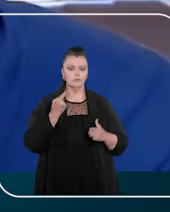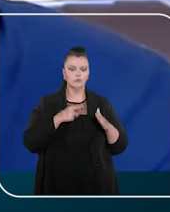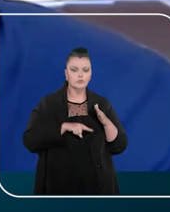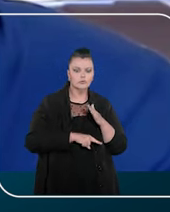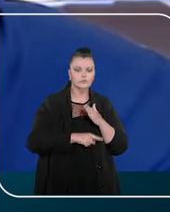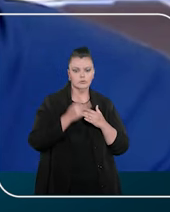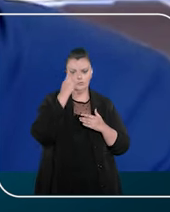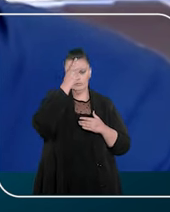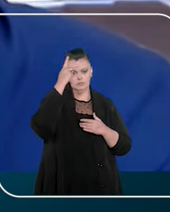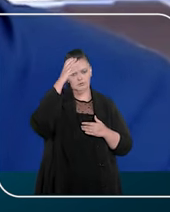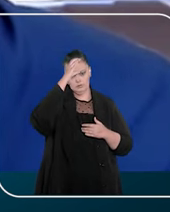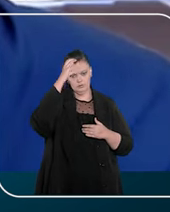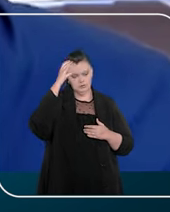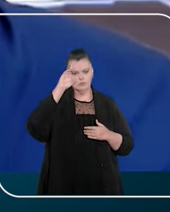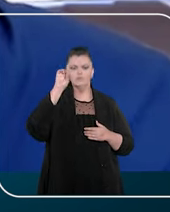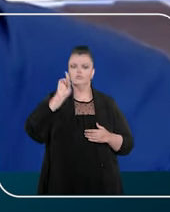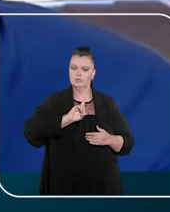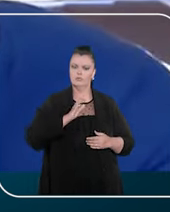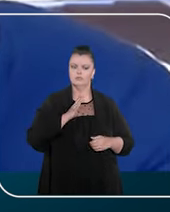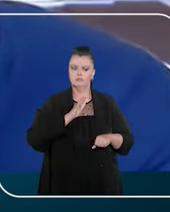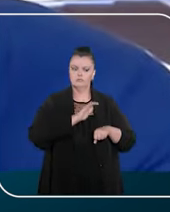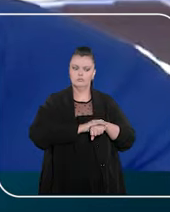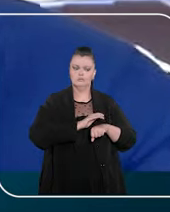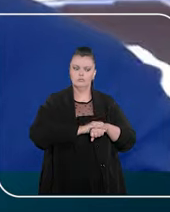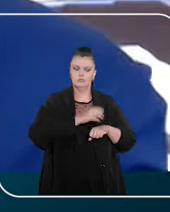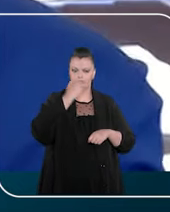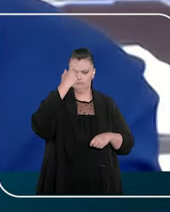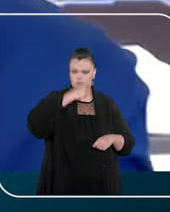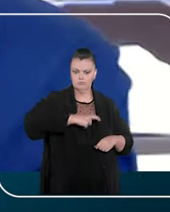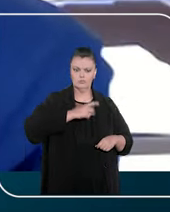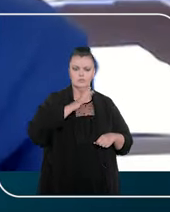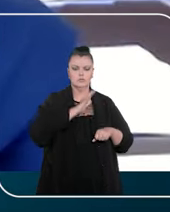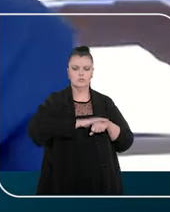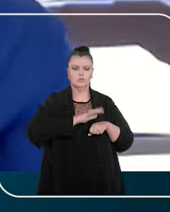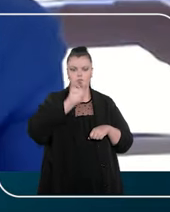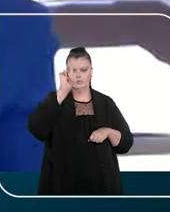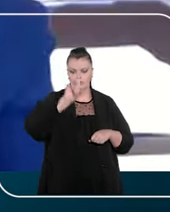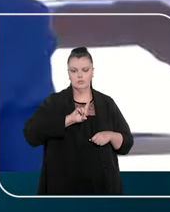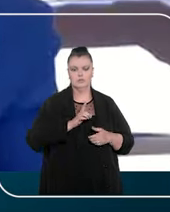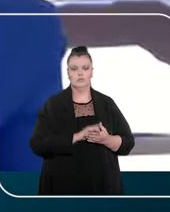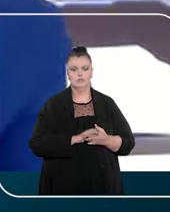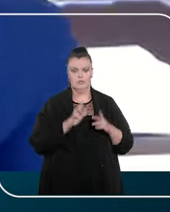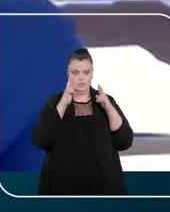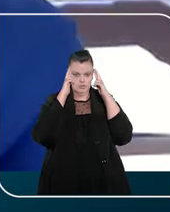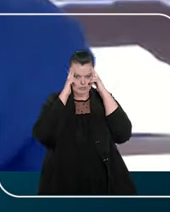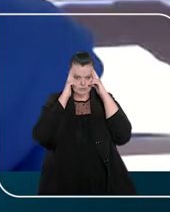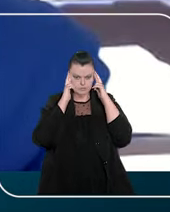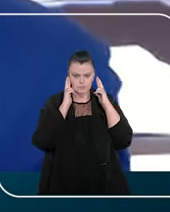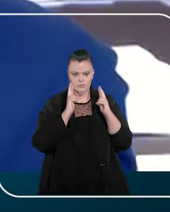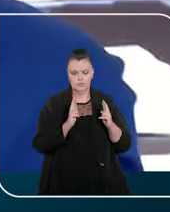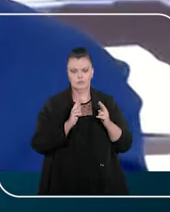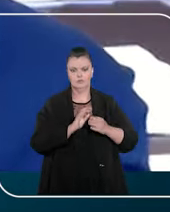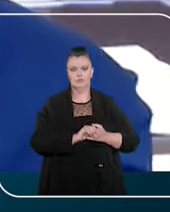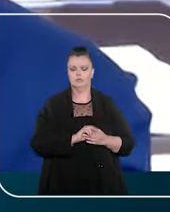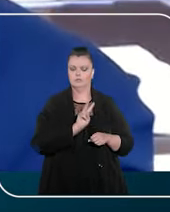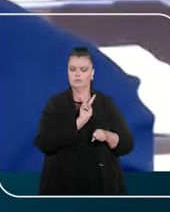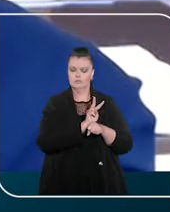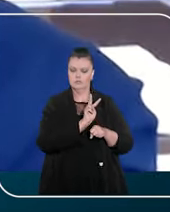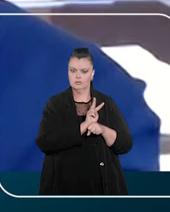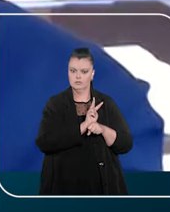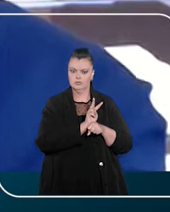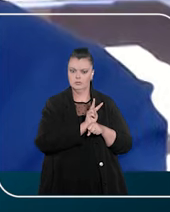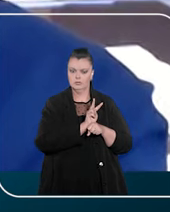de que o cidadão tem direito a ter direitos e que precisam ser respeitados, efetivados e protegidos, né?